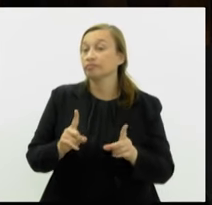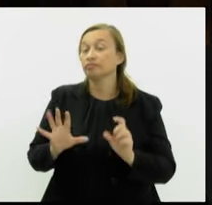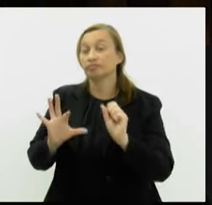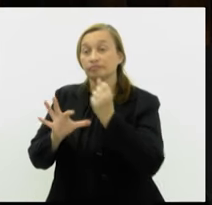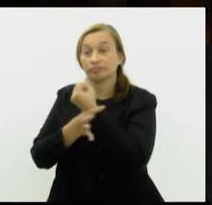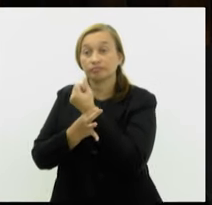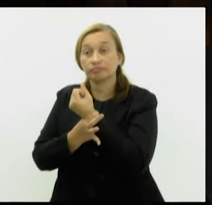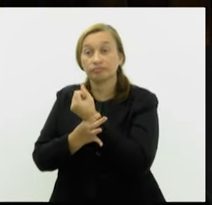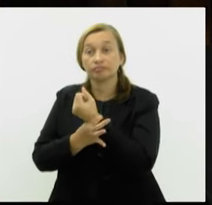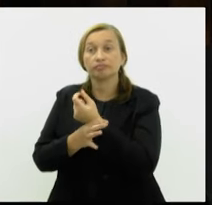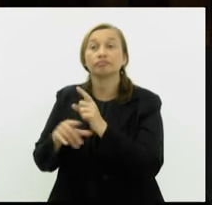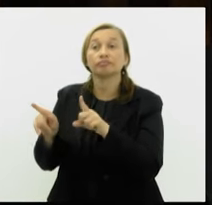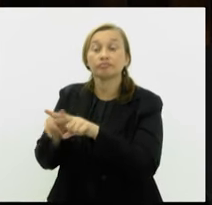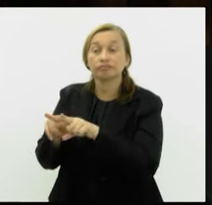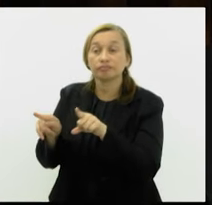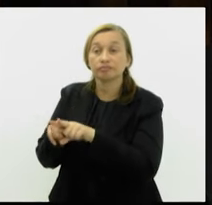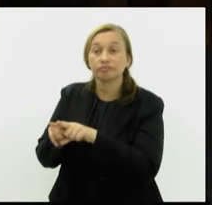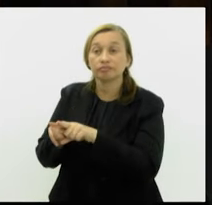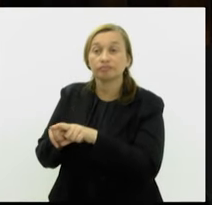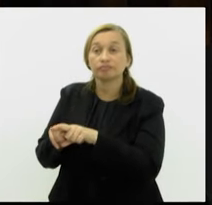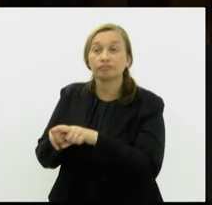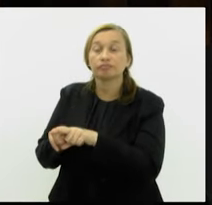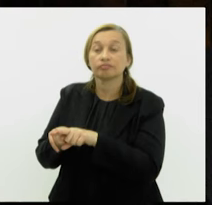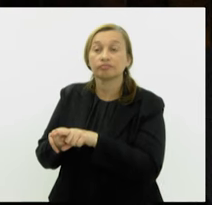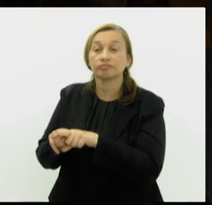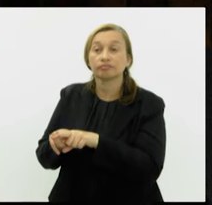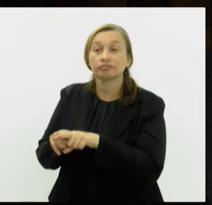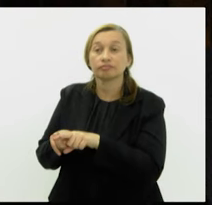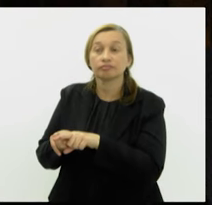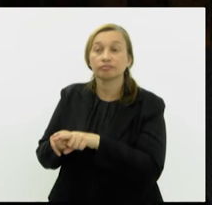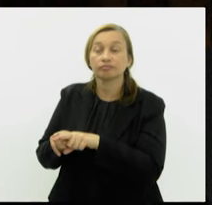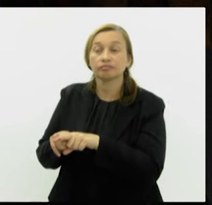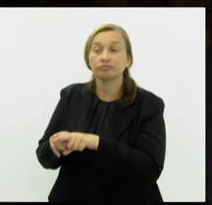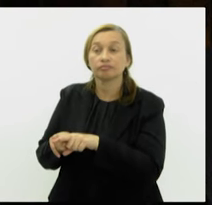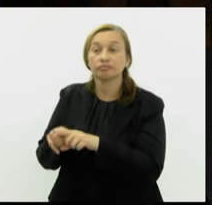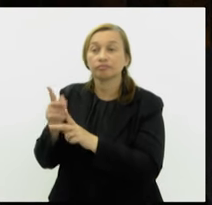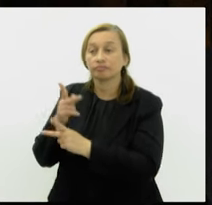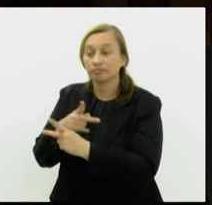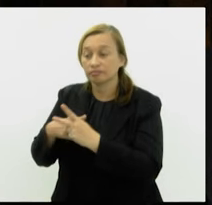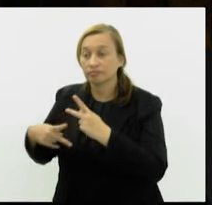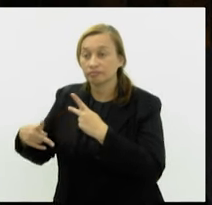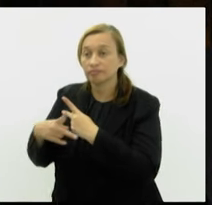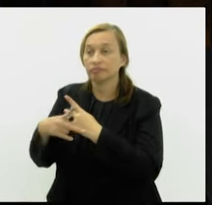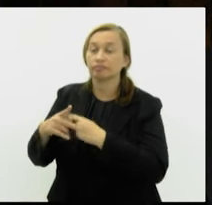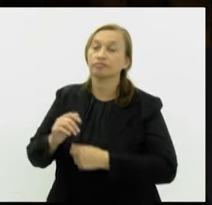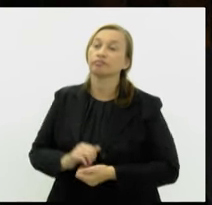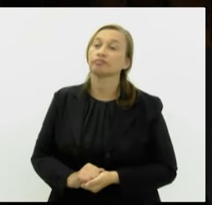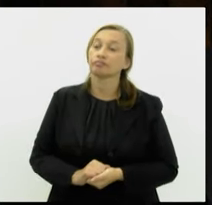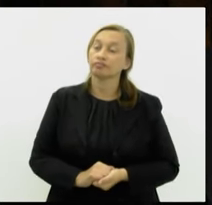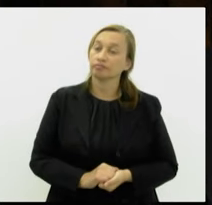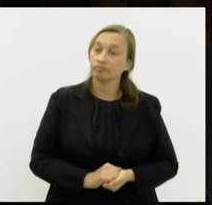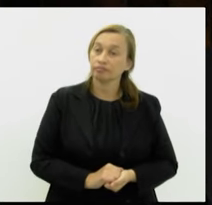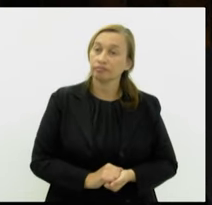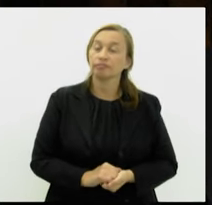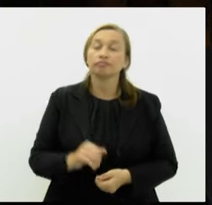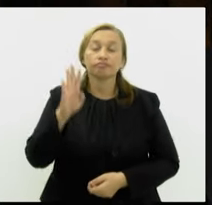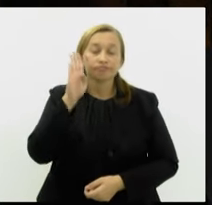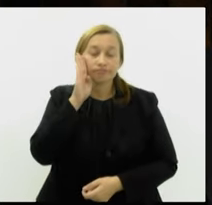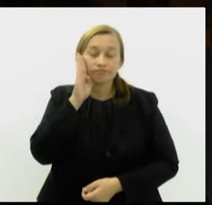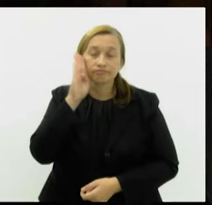também o financiamento da nossa Previdência Pública, que é o